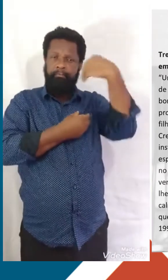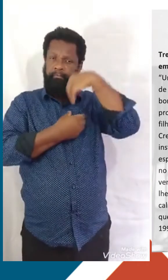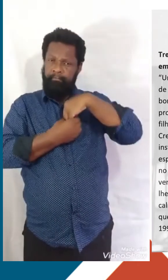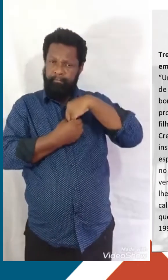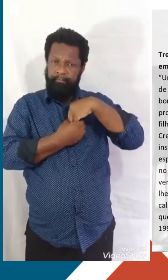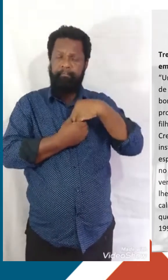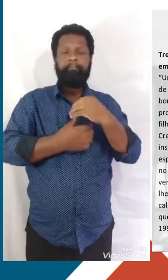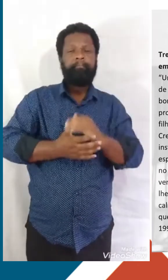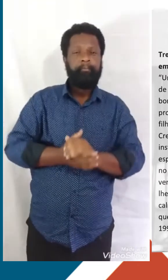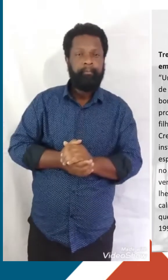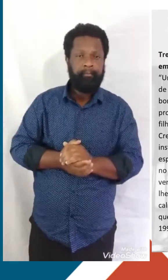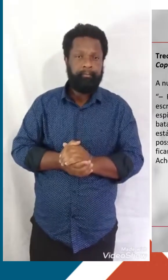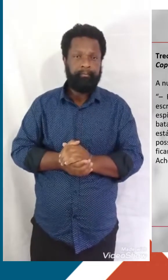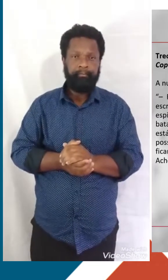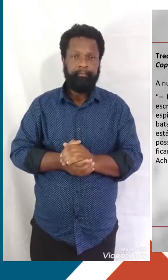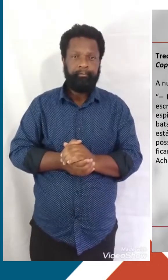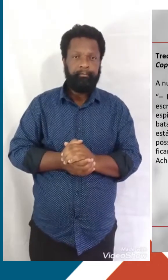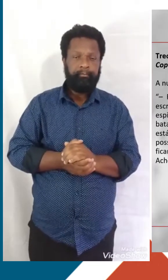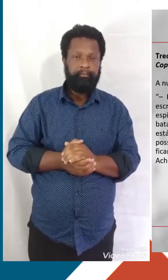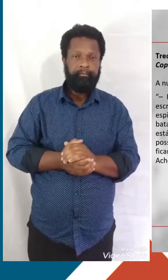dos personagens.